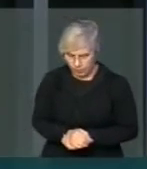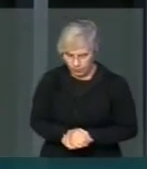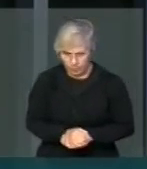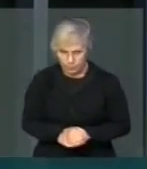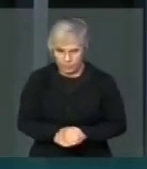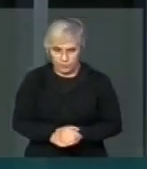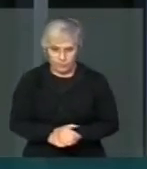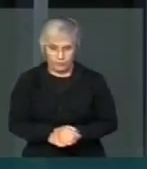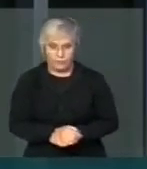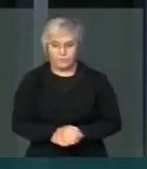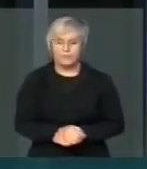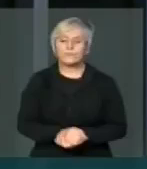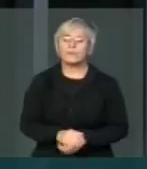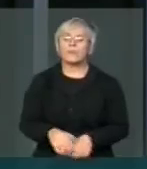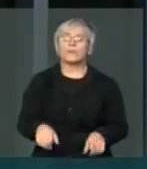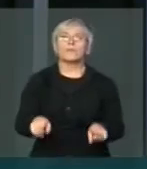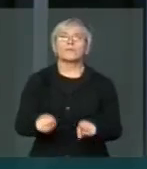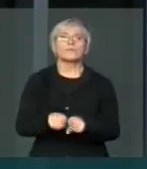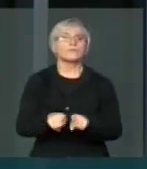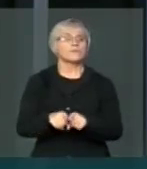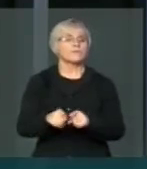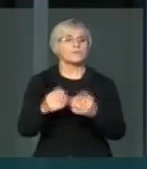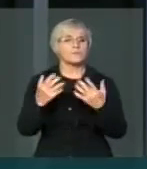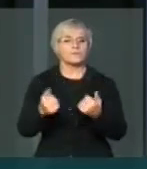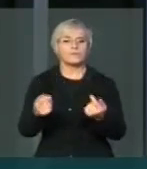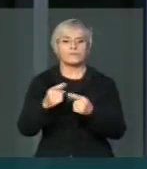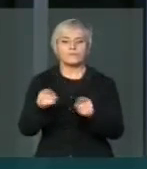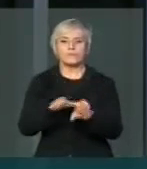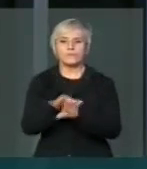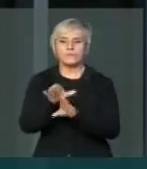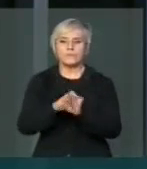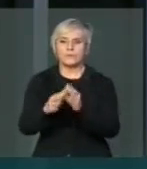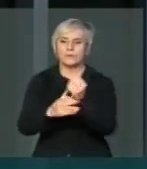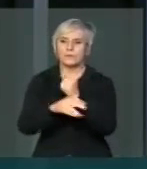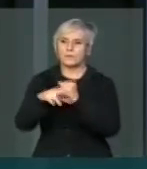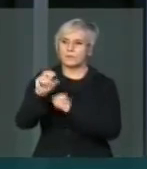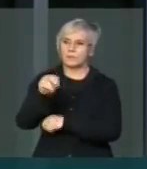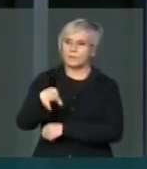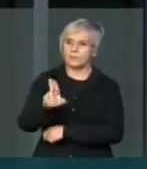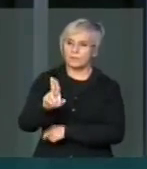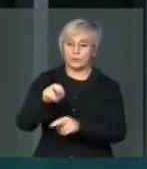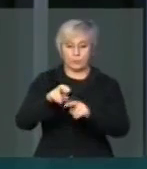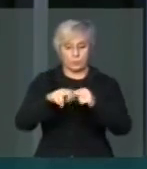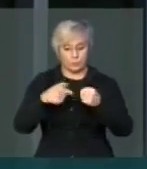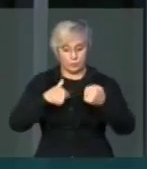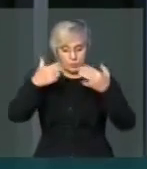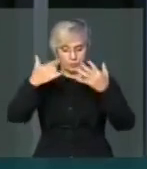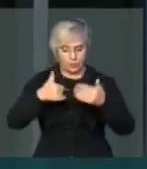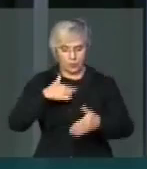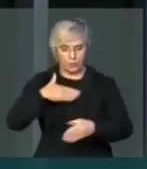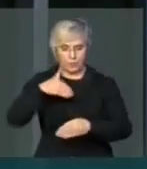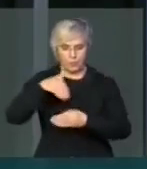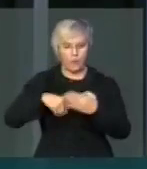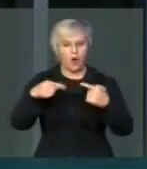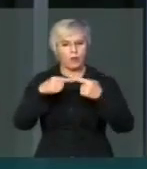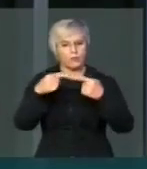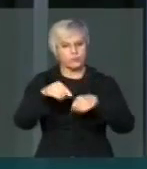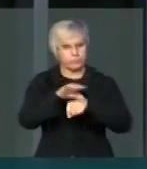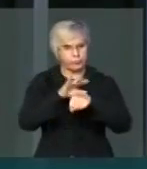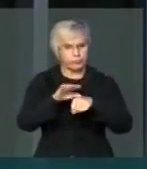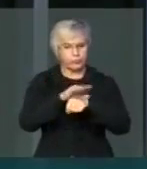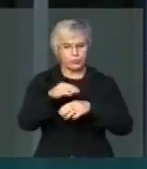constrição judicial, inviabilizando o atendimento de pretensão do Conselho de Segurança da ONU. Diante do exposto, meu voto é pela